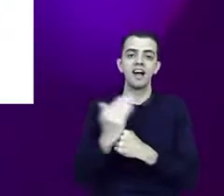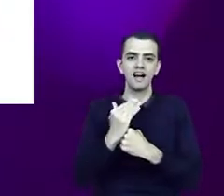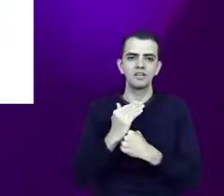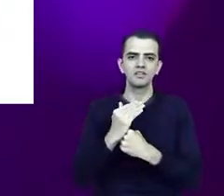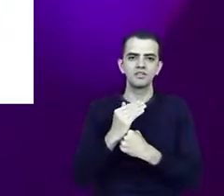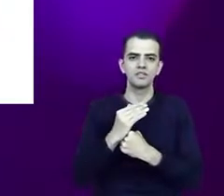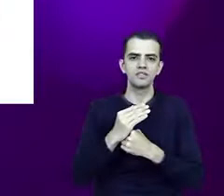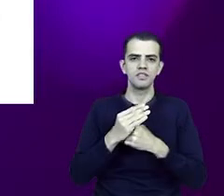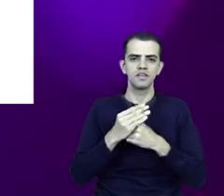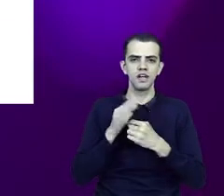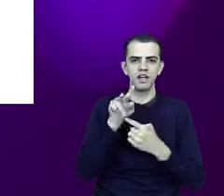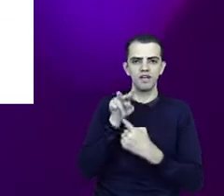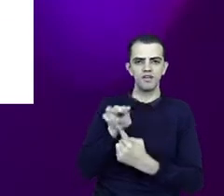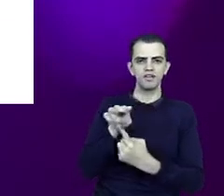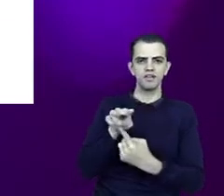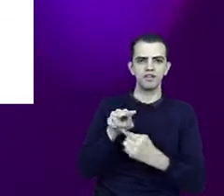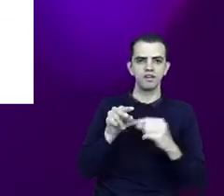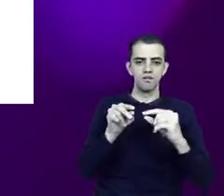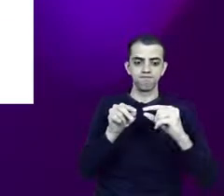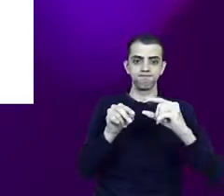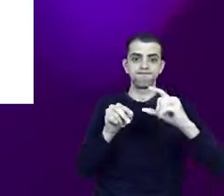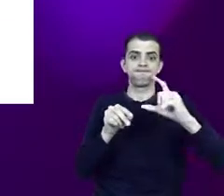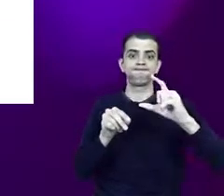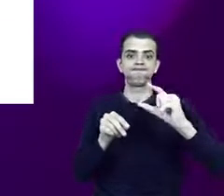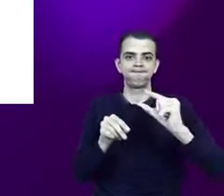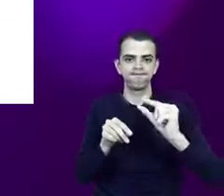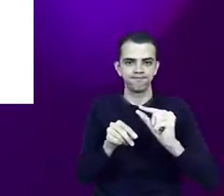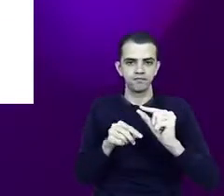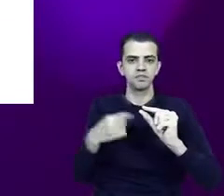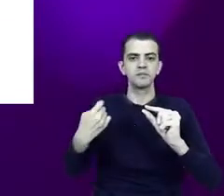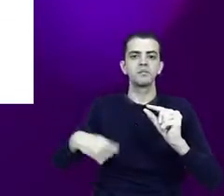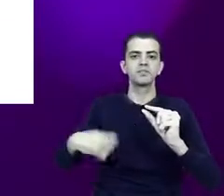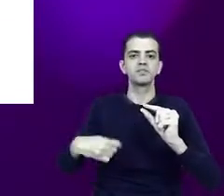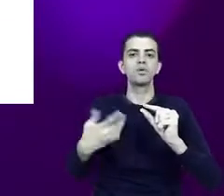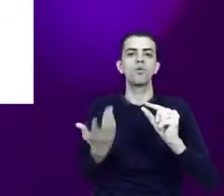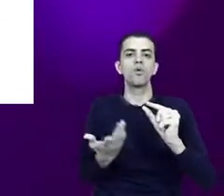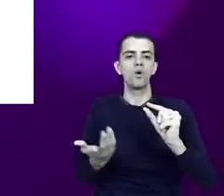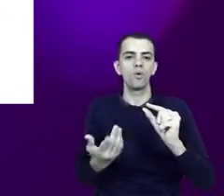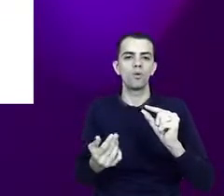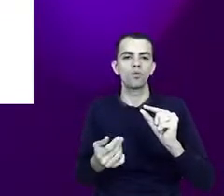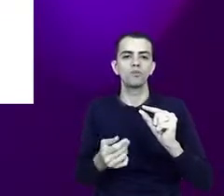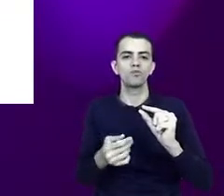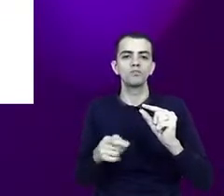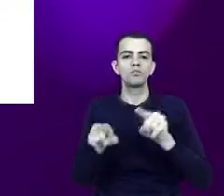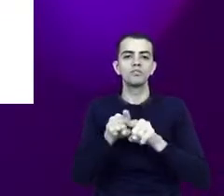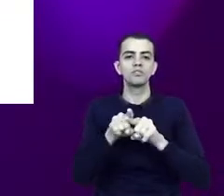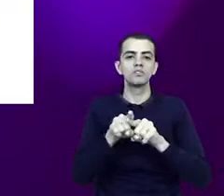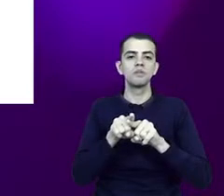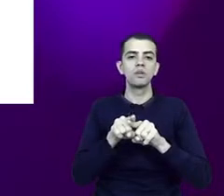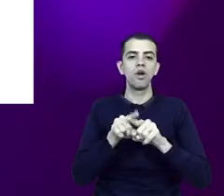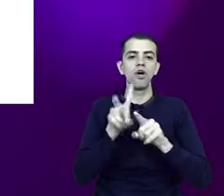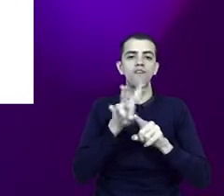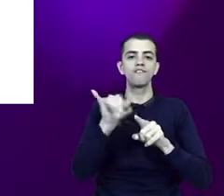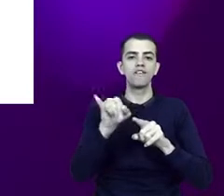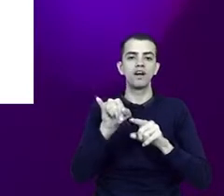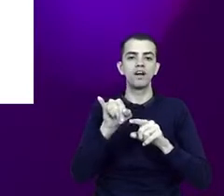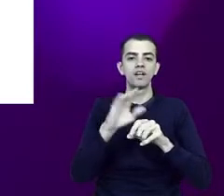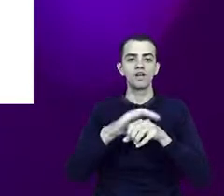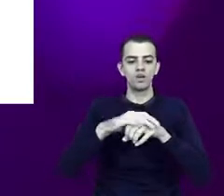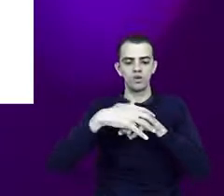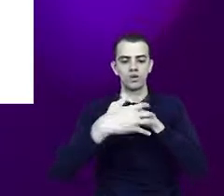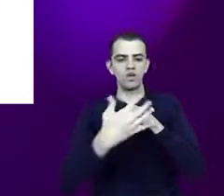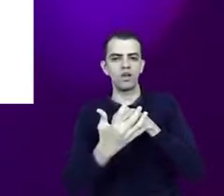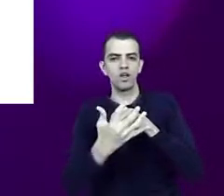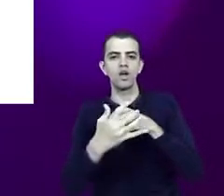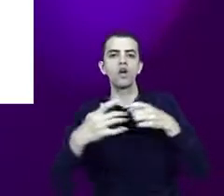orientação com o tamanho real e a orientação do implante. Então, a dica que eu dou é que a